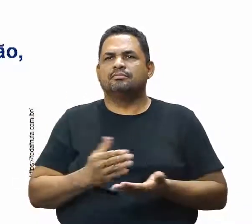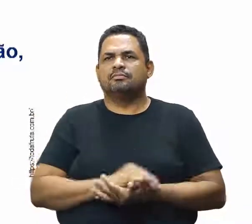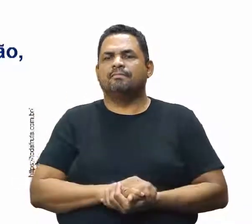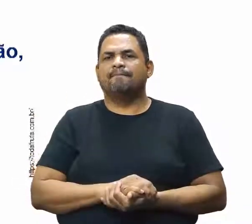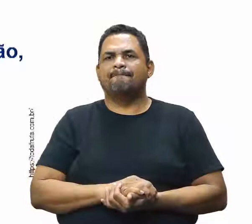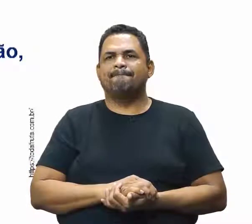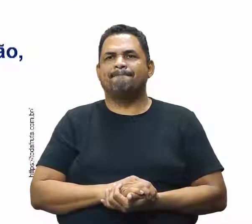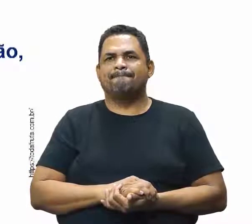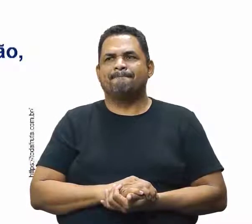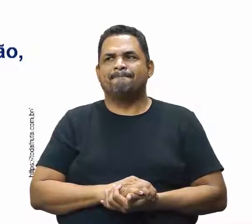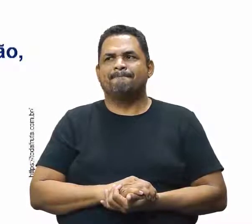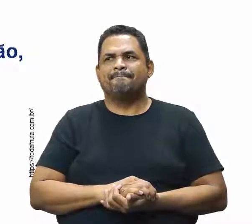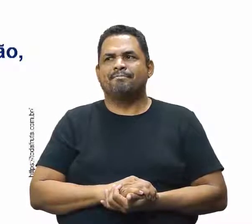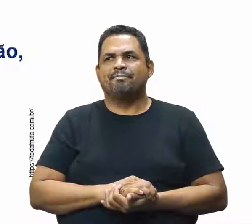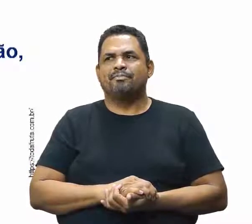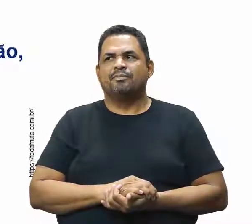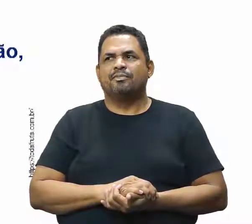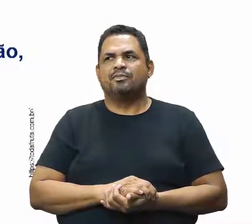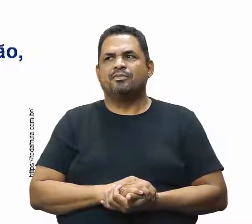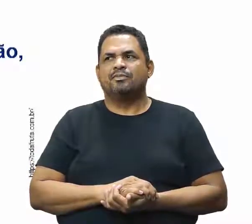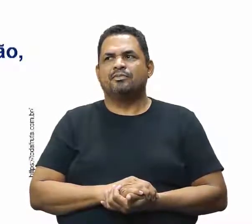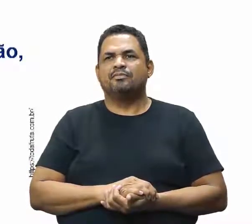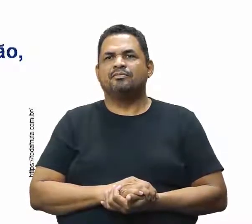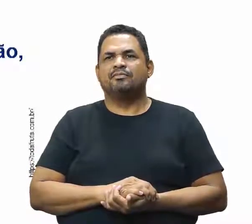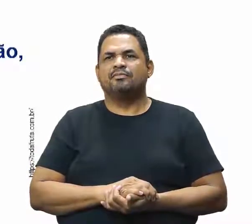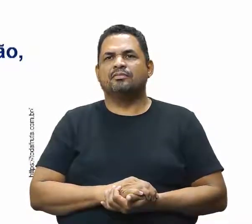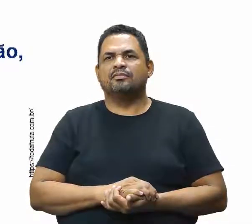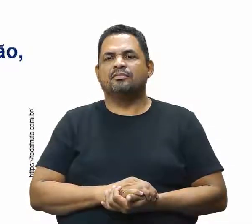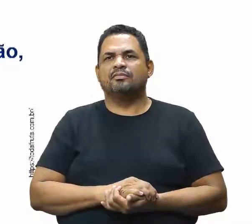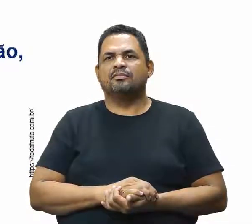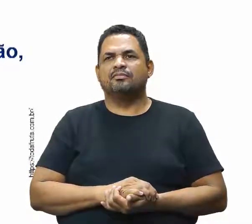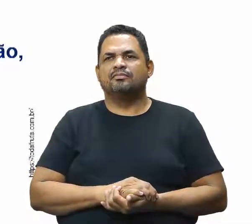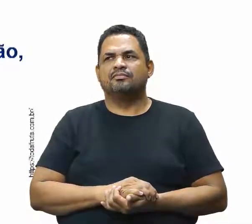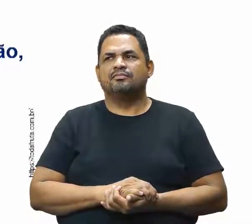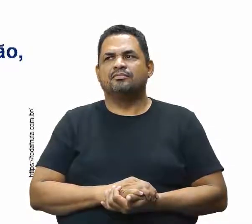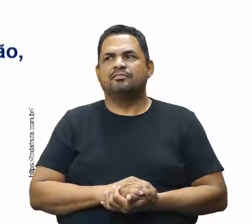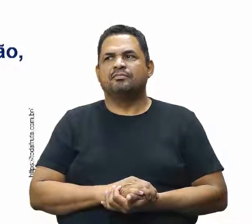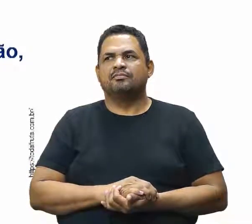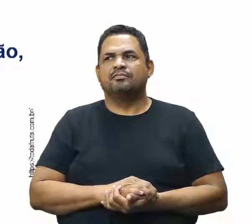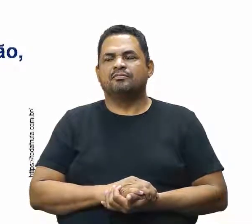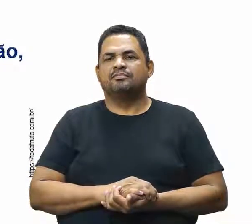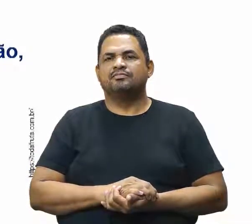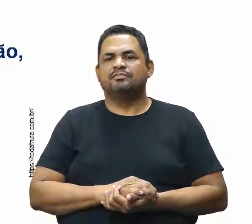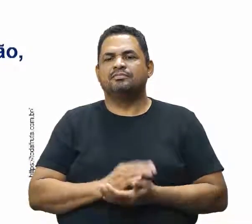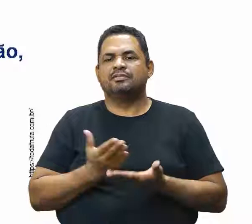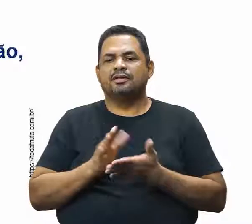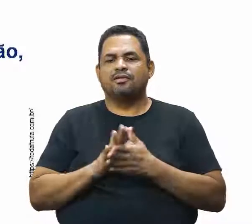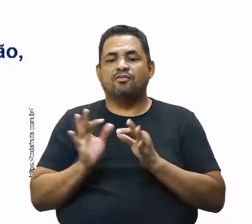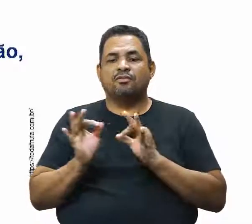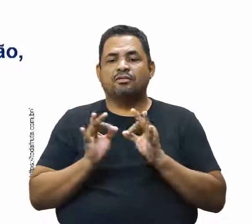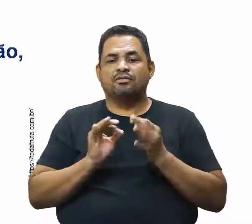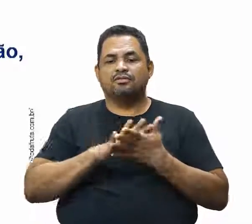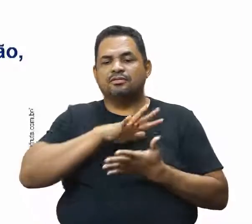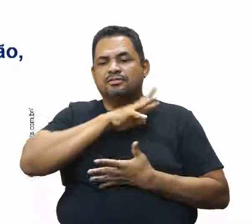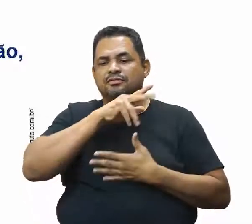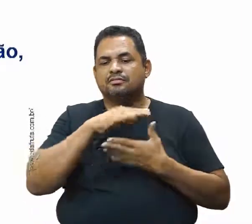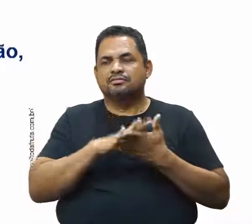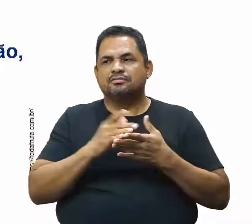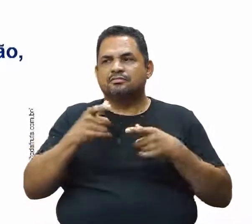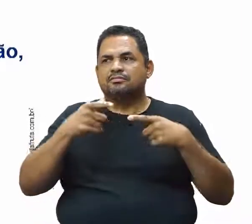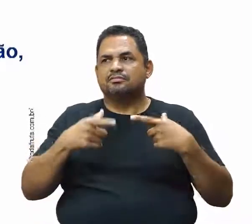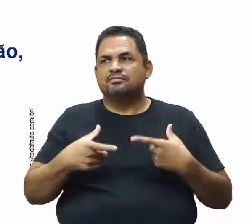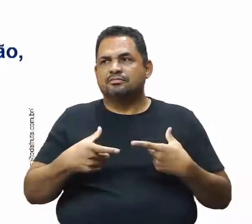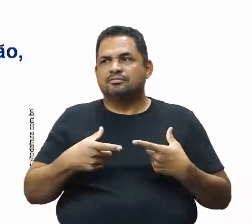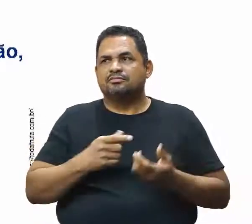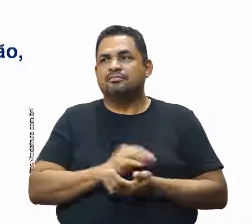Como é que a gente chama? Quando eu produzo vários eu crio animais, mas não tenho onde abater. Aí eu